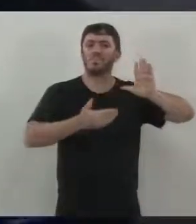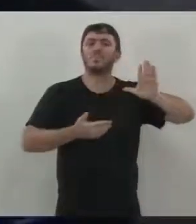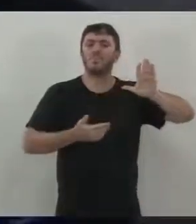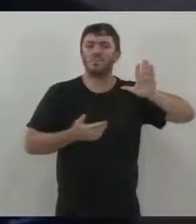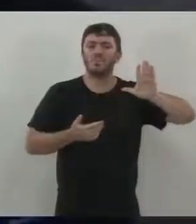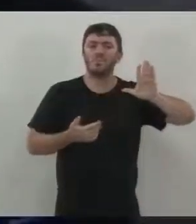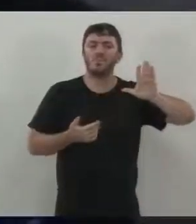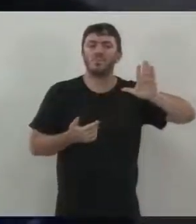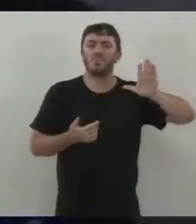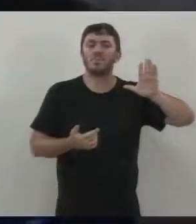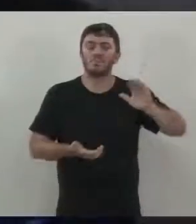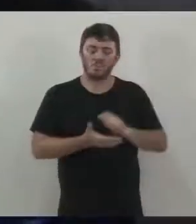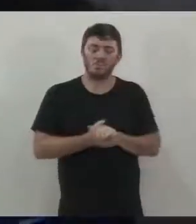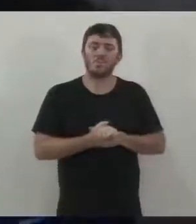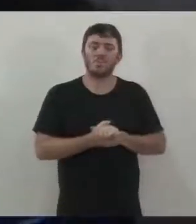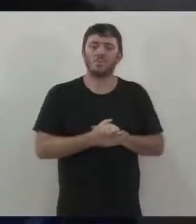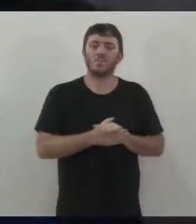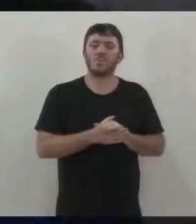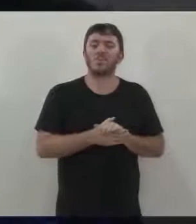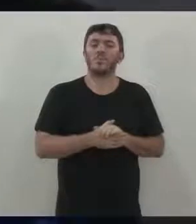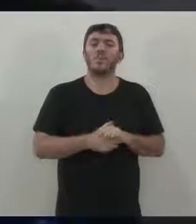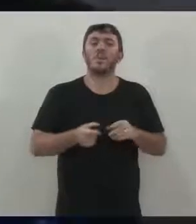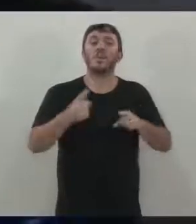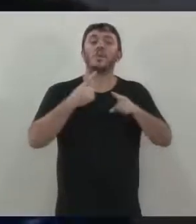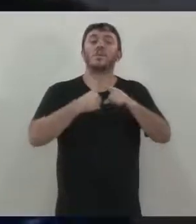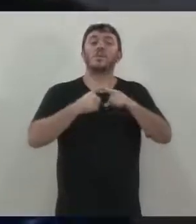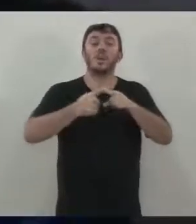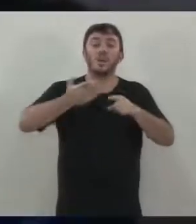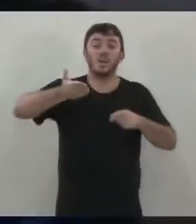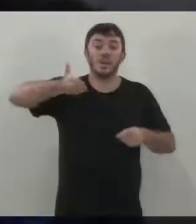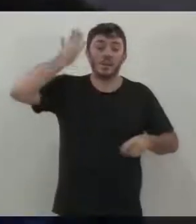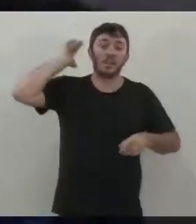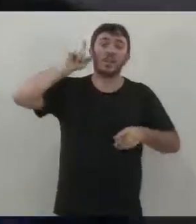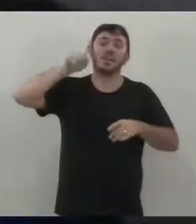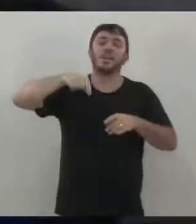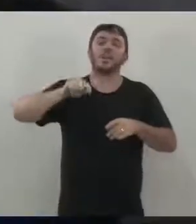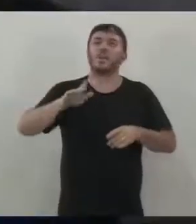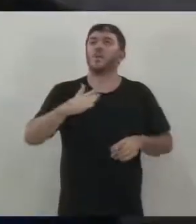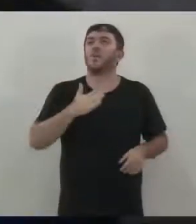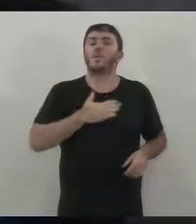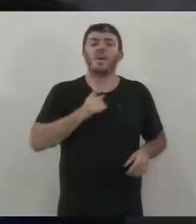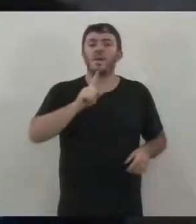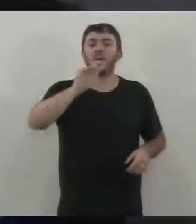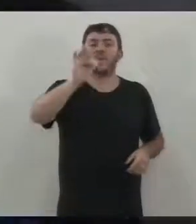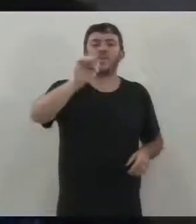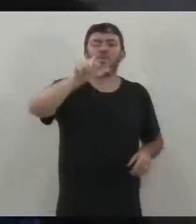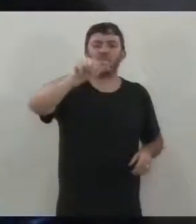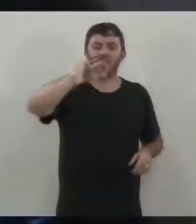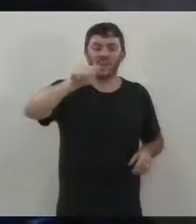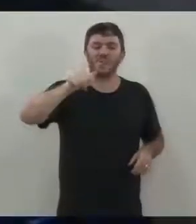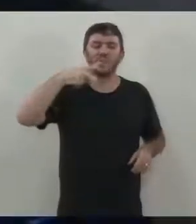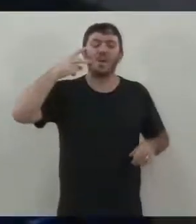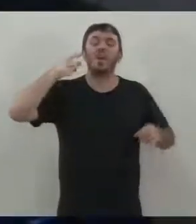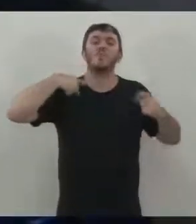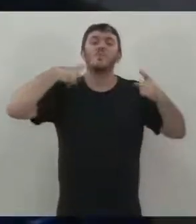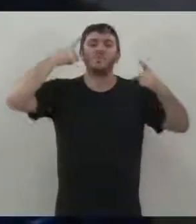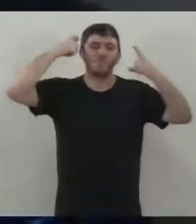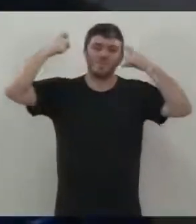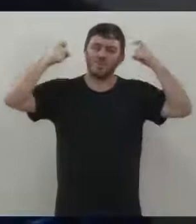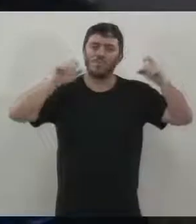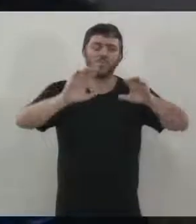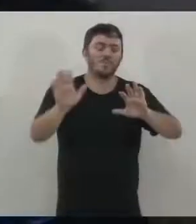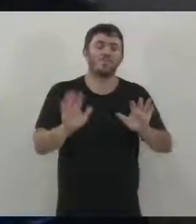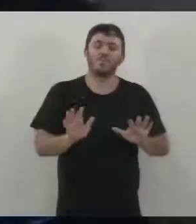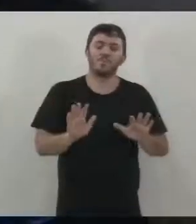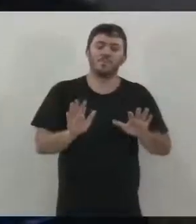é um nome que ele já vem do Estado e da Federação, não foi um nome que eu, Flávia Bittar, inventei, né, fazem parte da